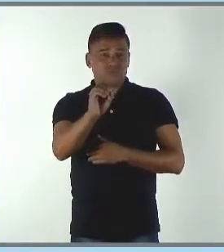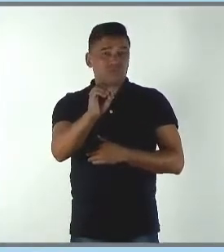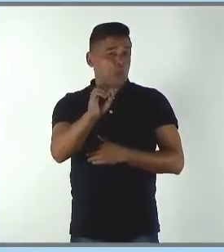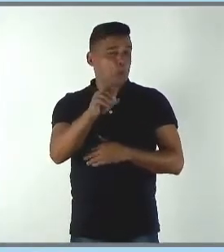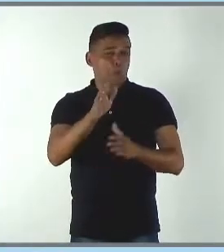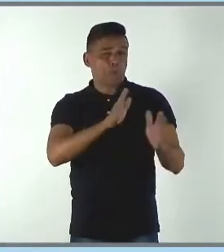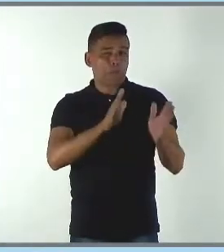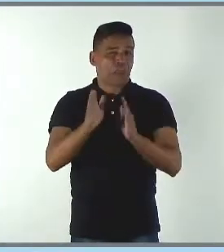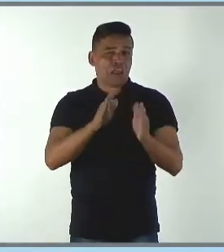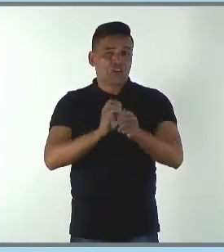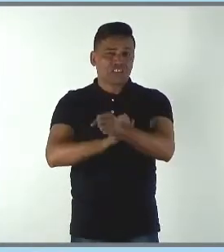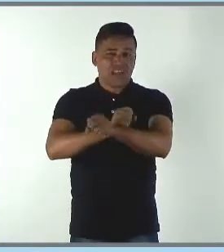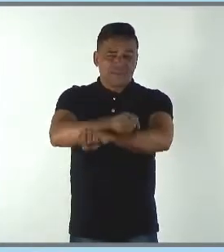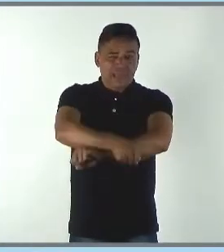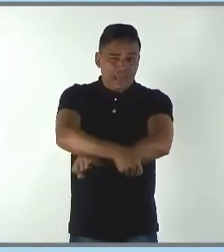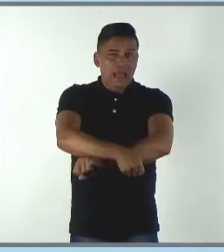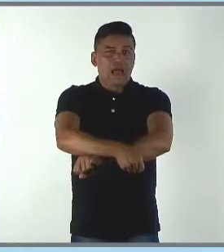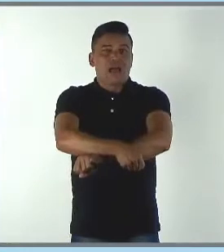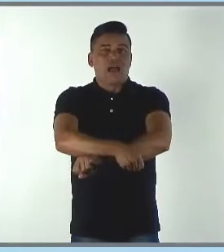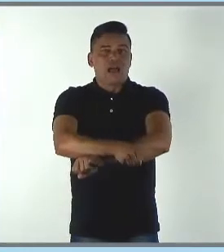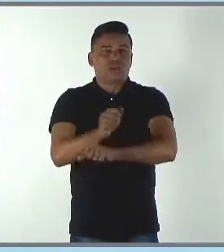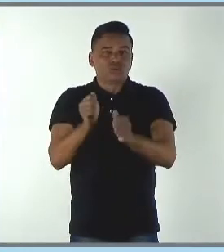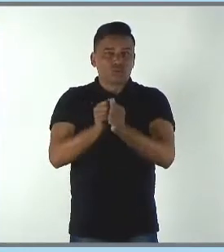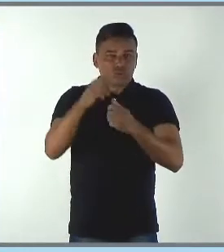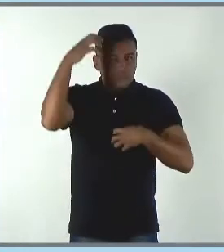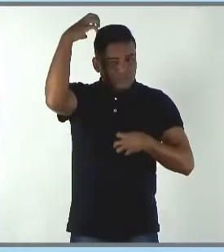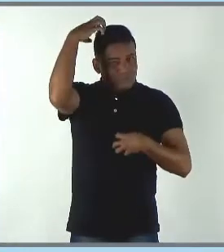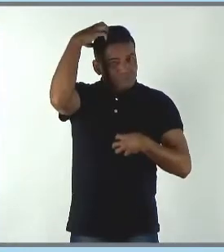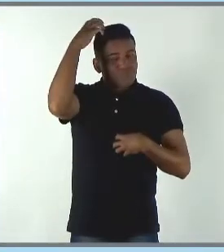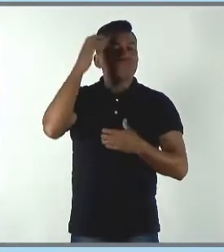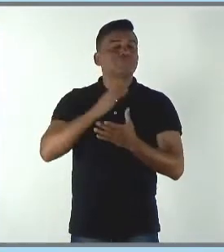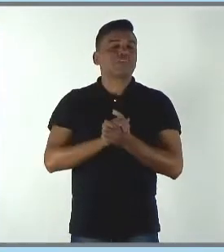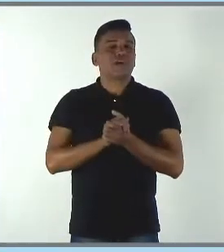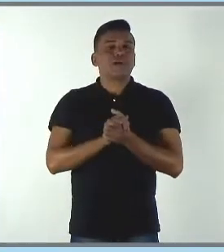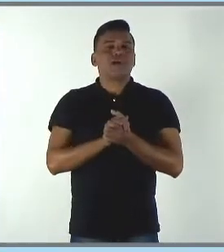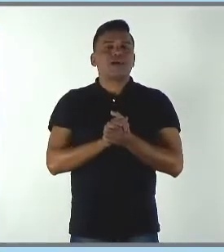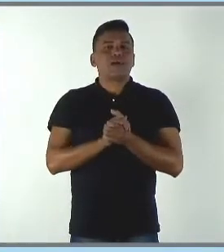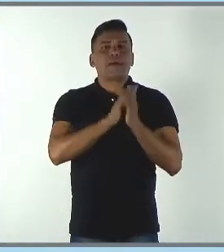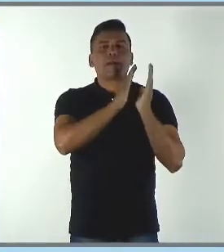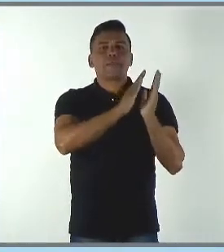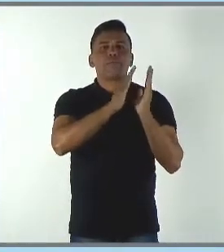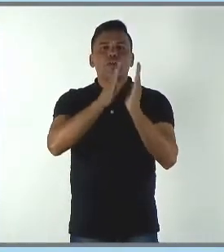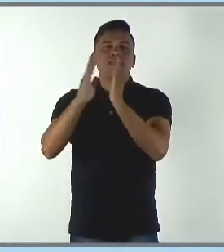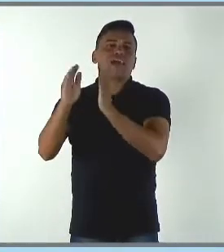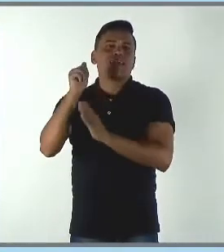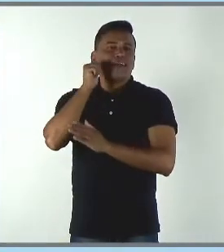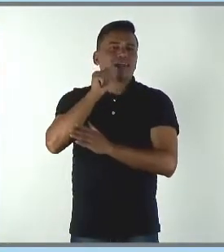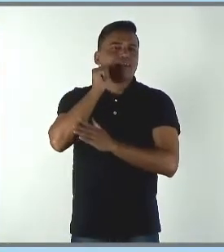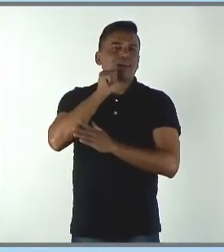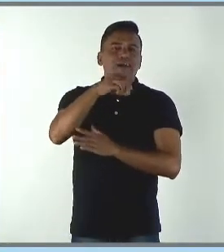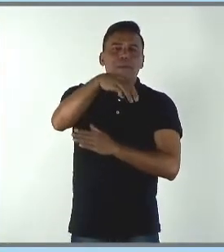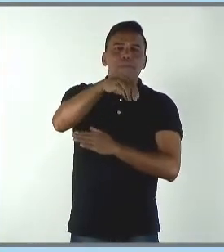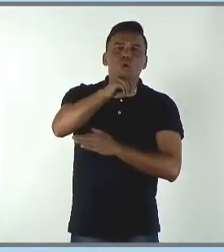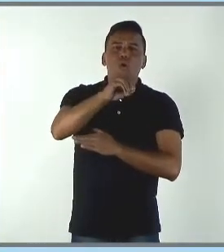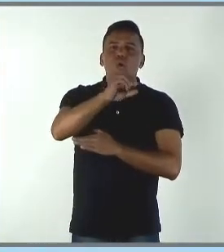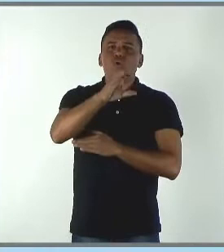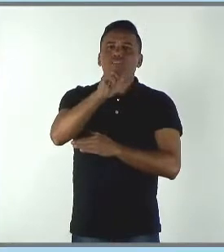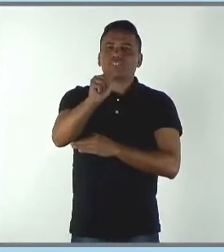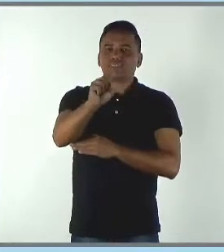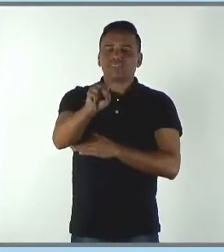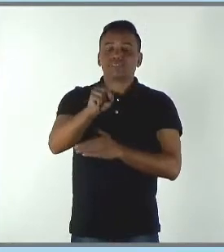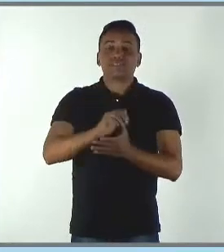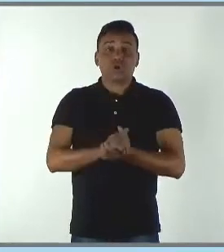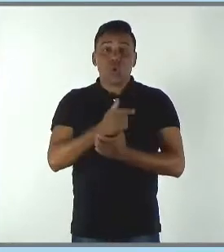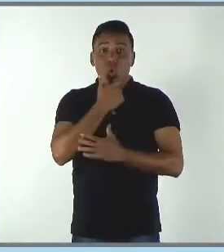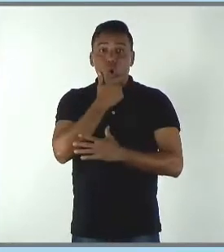escravidão, livros voltados para a chamada Biblioteca das Moças. Então, reparem bem, um homem